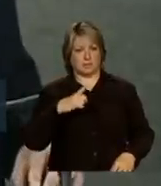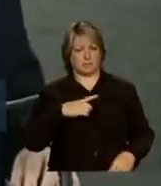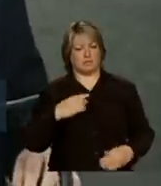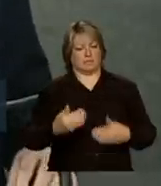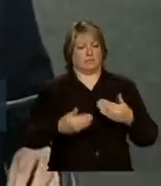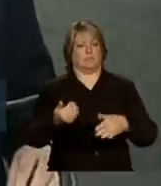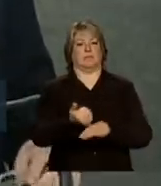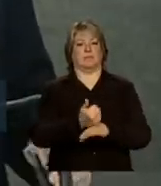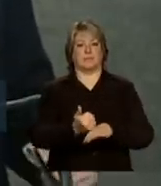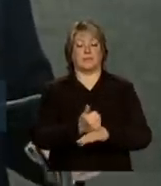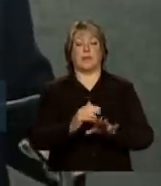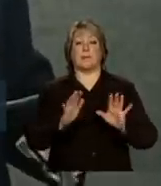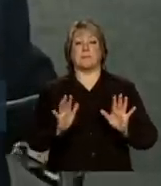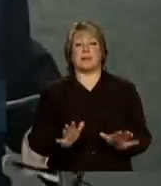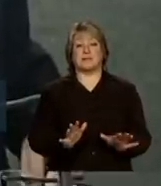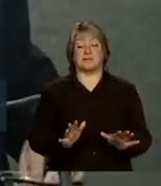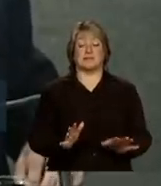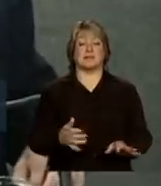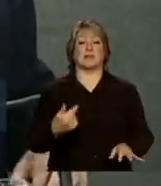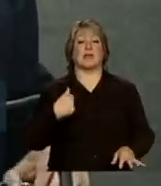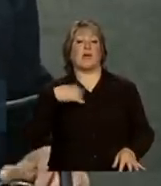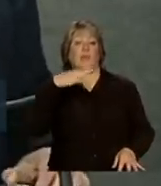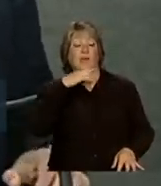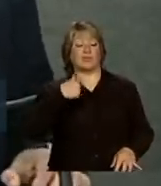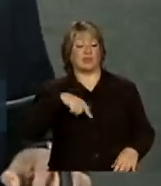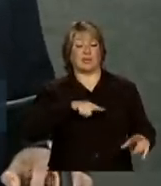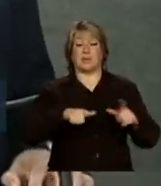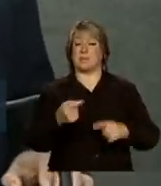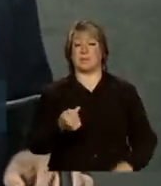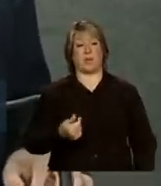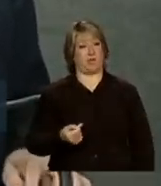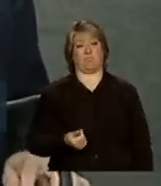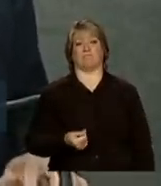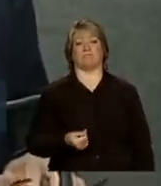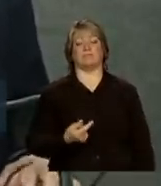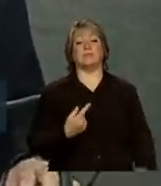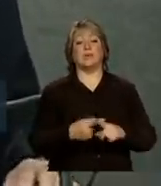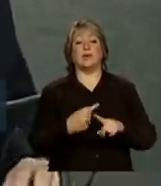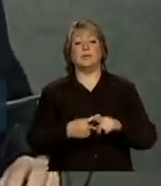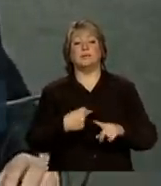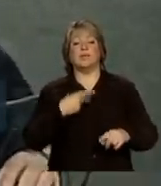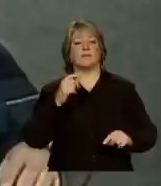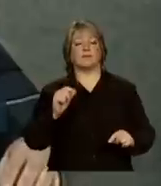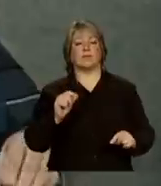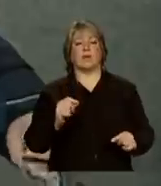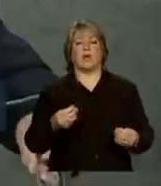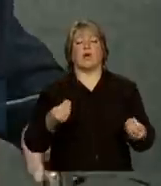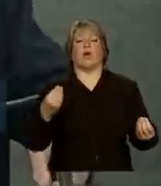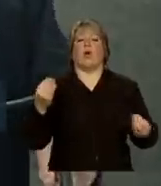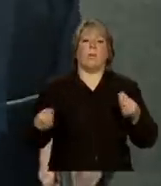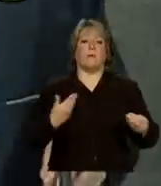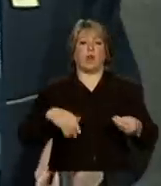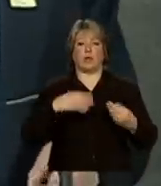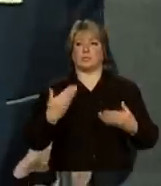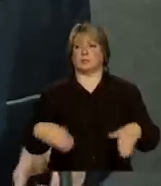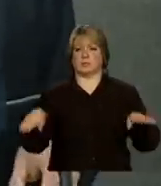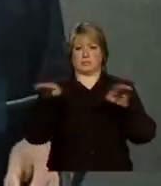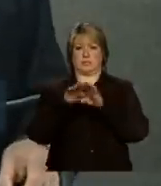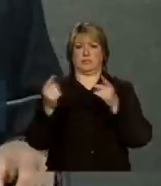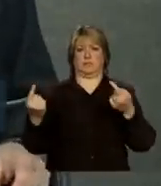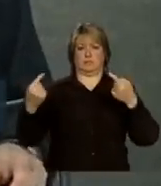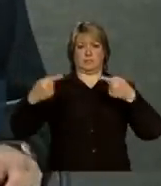melhoria mas eu acho que a nossa ambição tá pouca porque eu digo seguinte como é que nós vamos competir com a